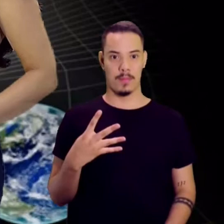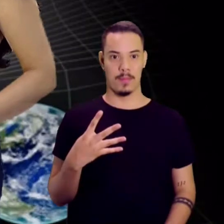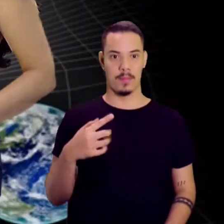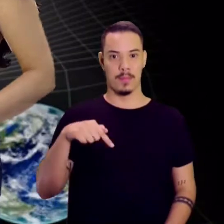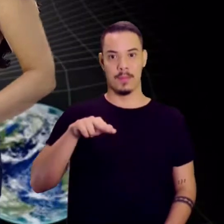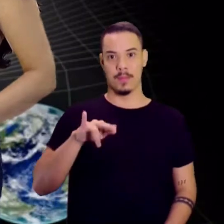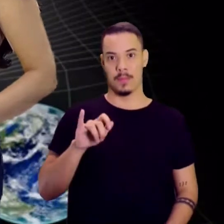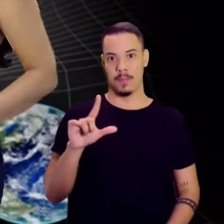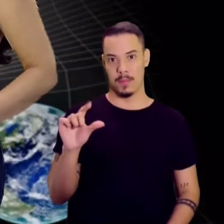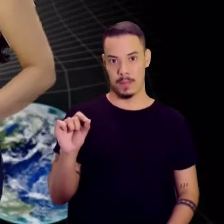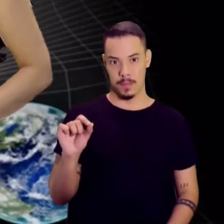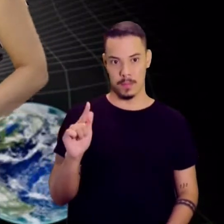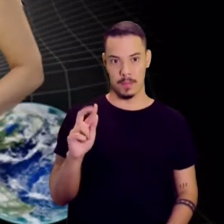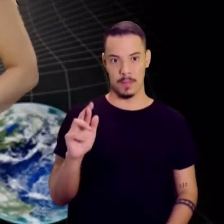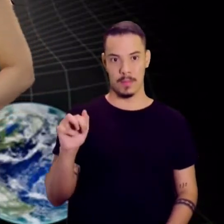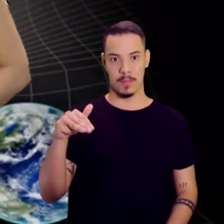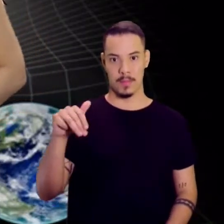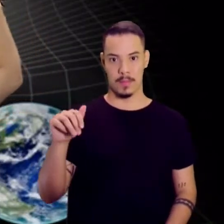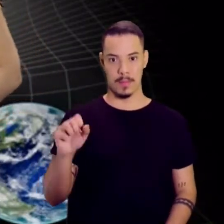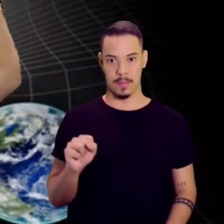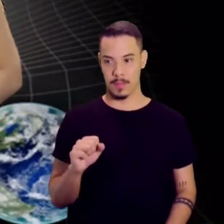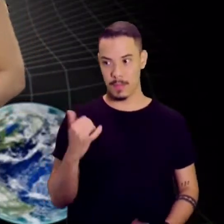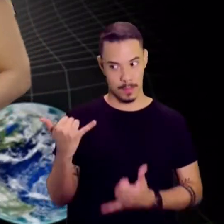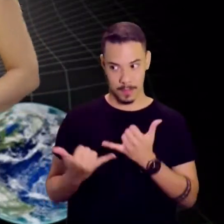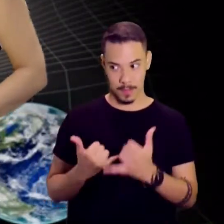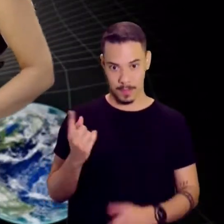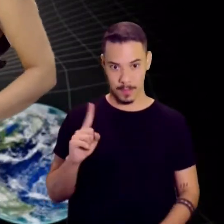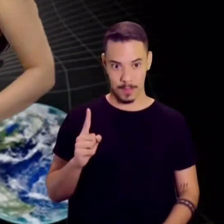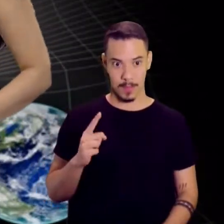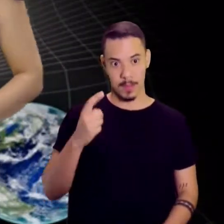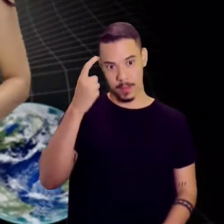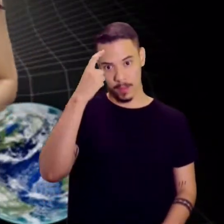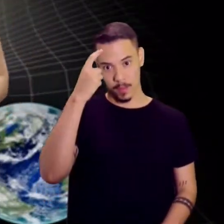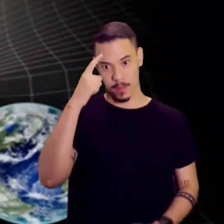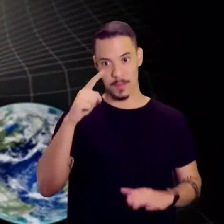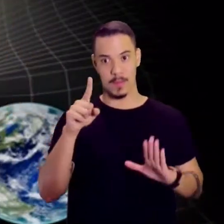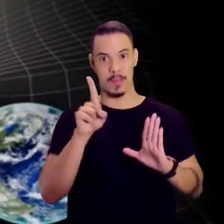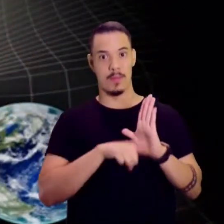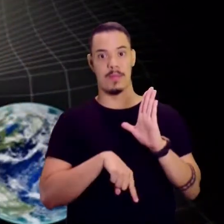mesmo? Exatamente. Tá de brincadeira, não? Não. Achei que era menos.